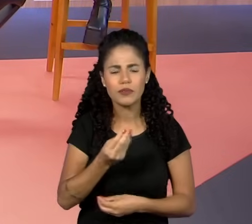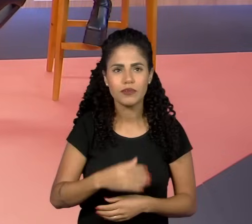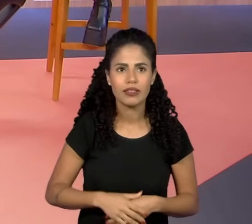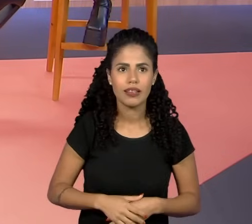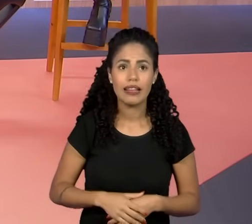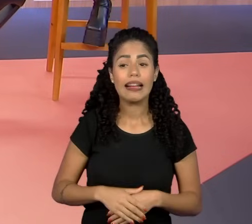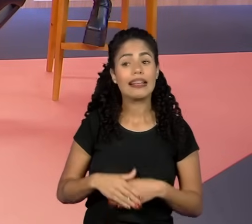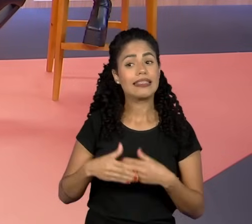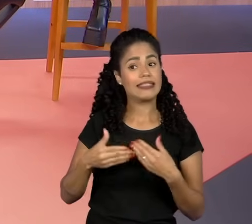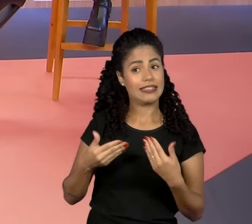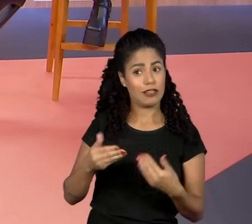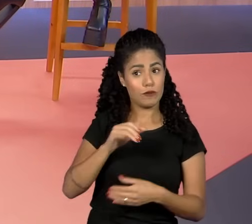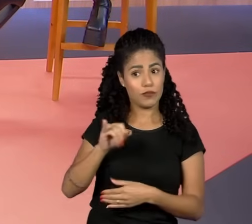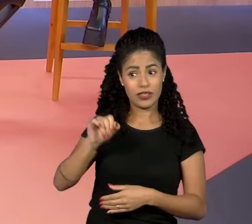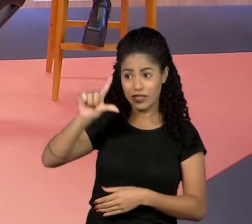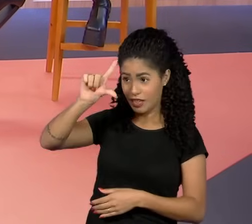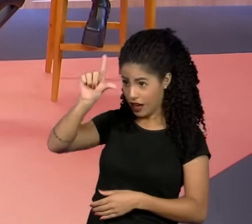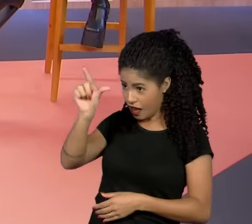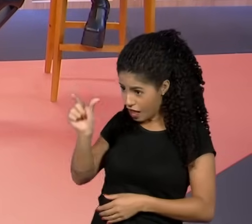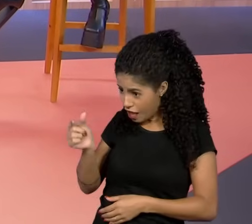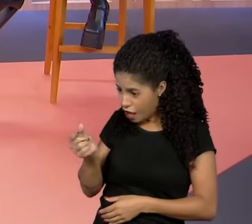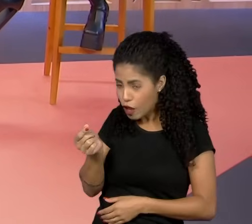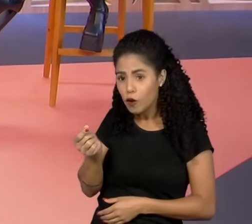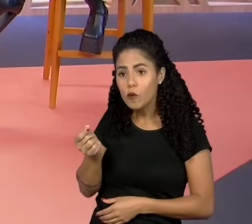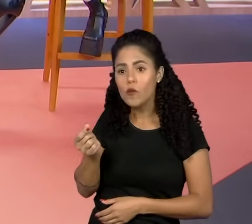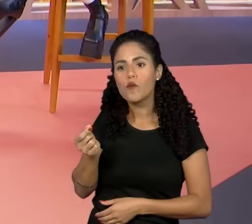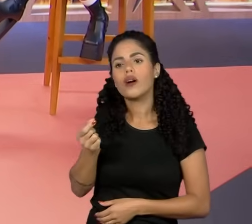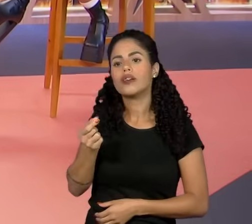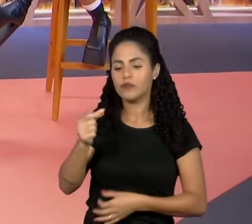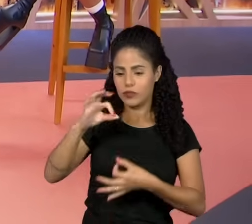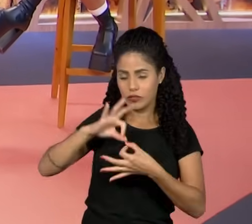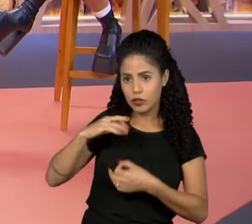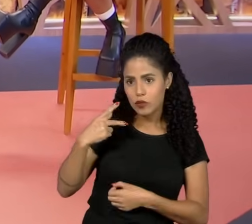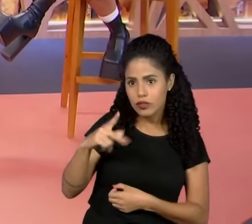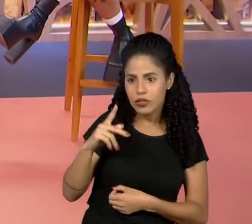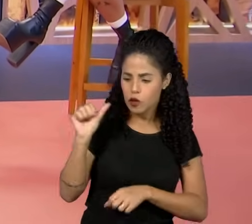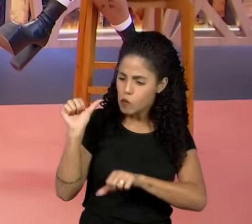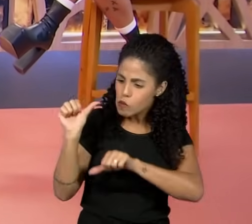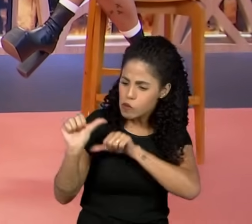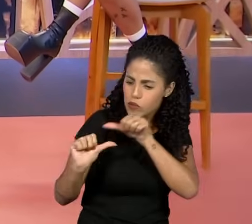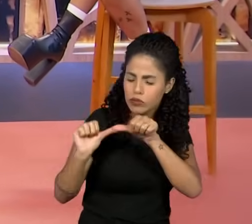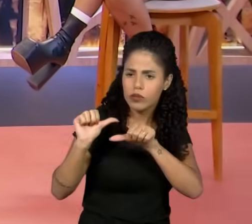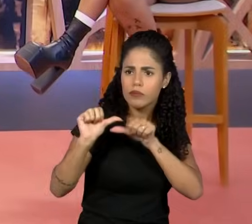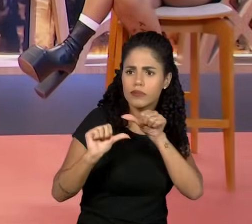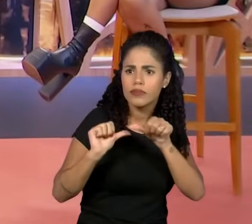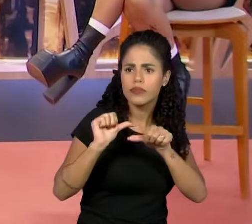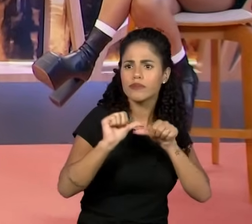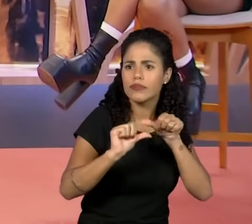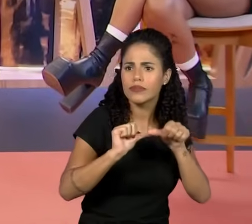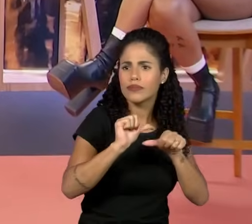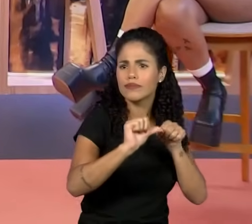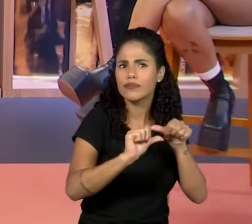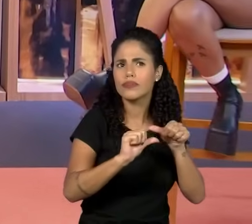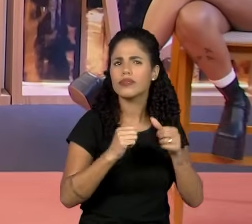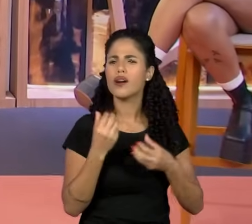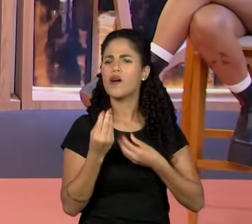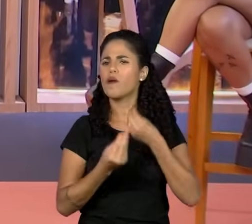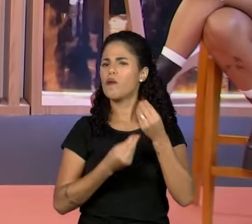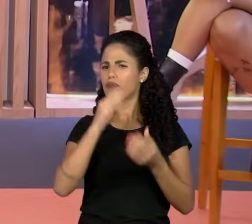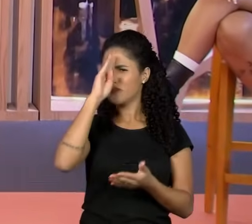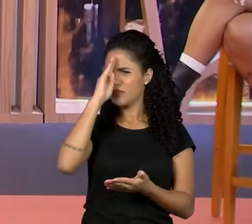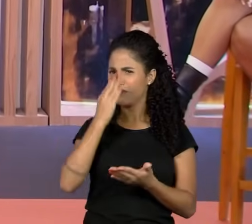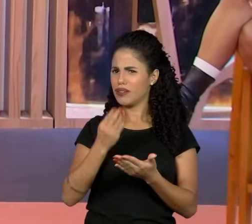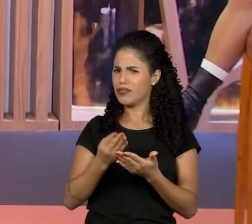a Lua, nos seus ciclos, altera a maré, como não